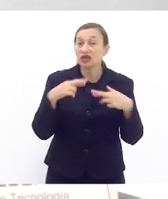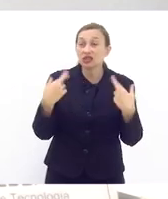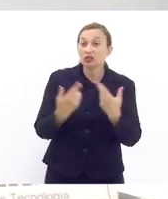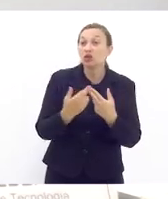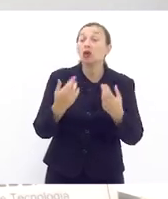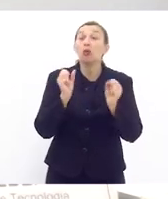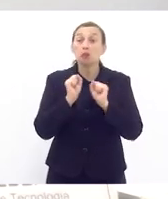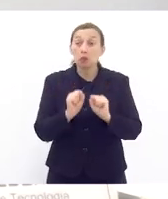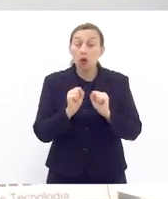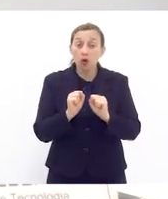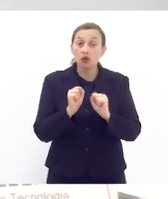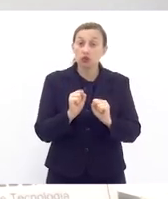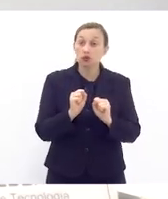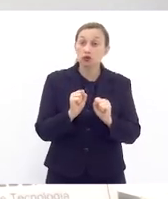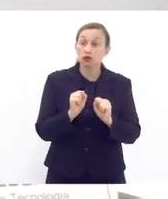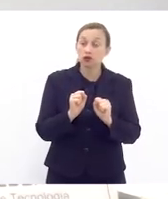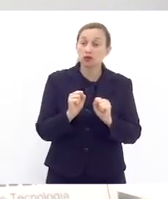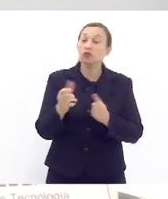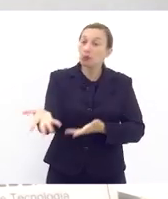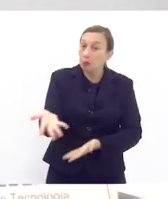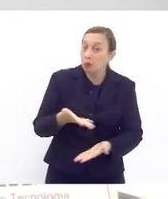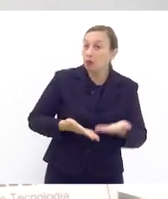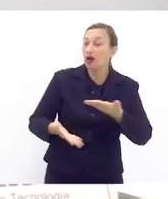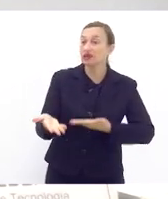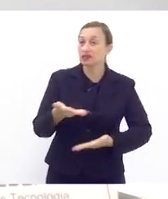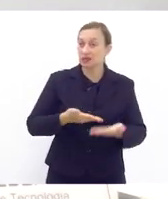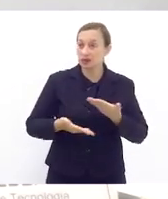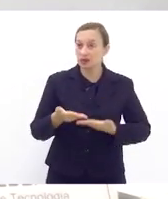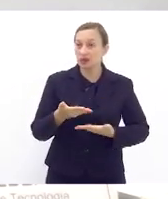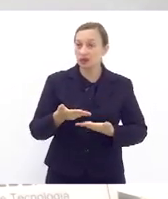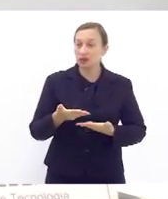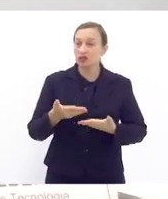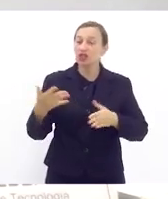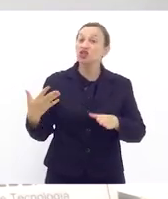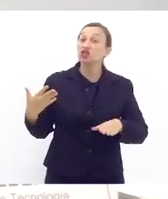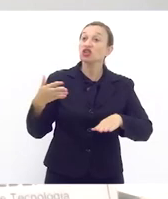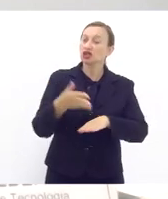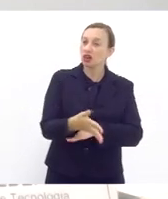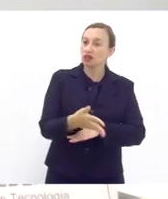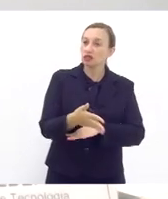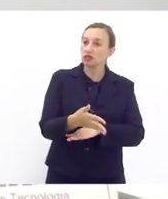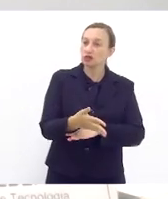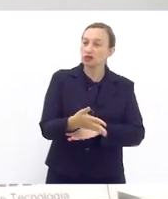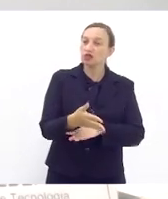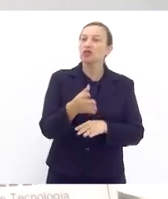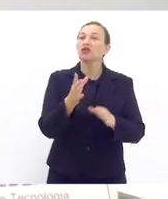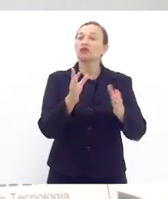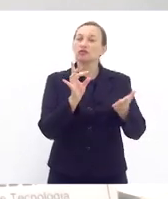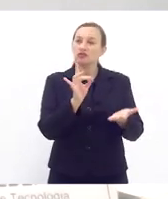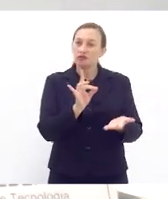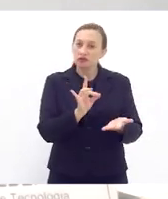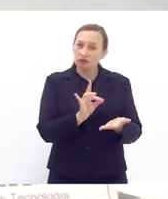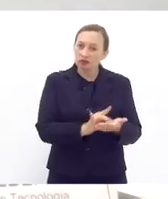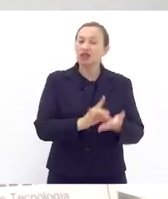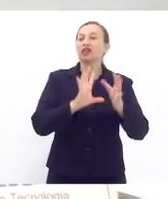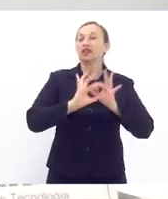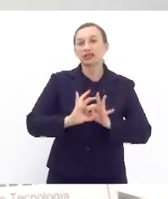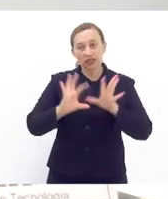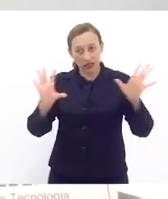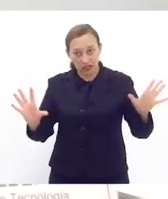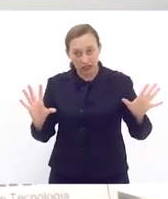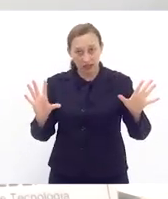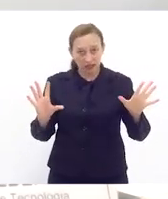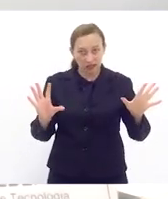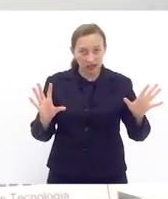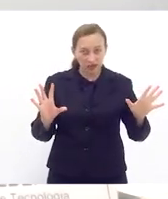reuniões possam enfim participar Para que assim cheguemos a algo verdadeiramente democrático